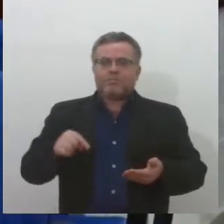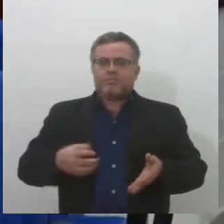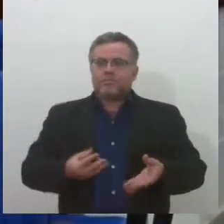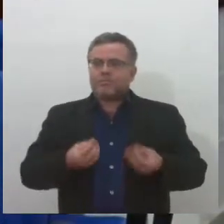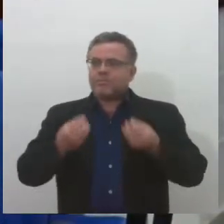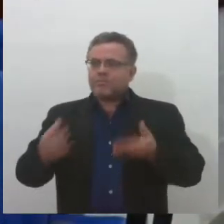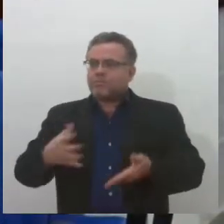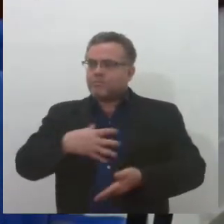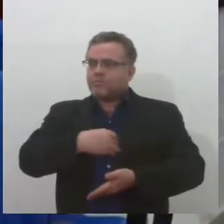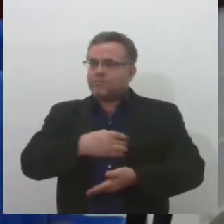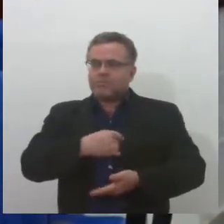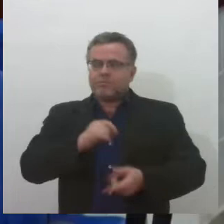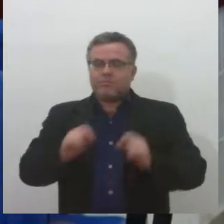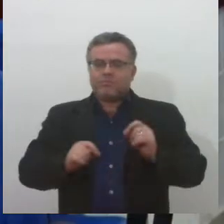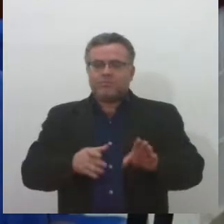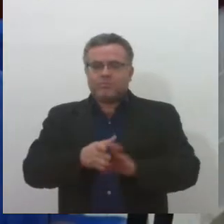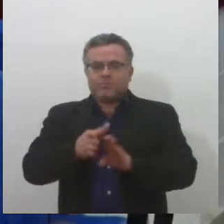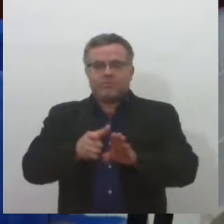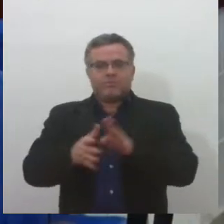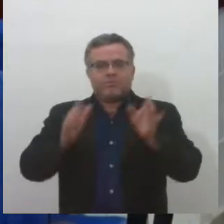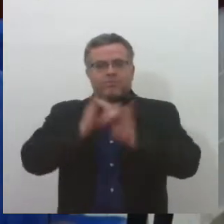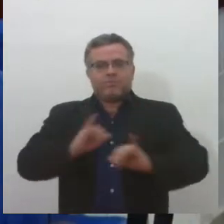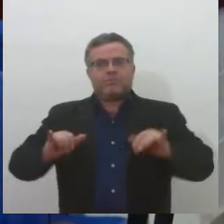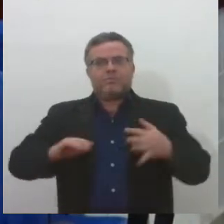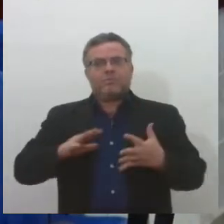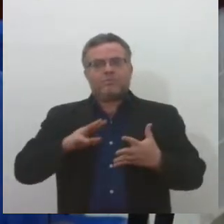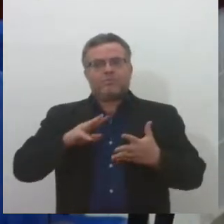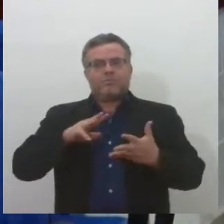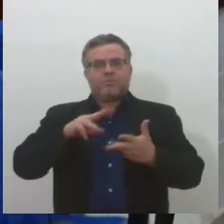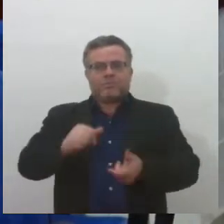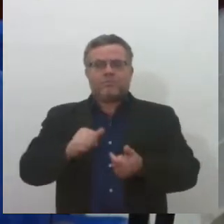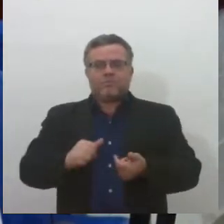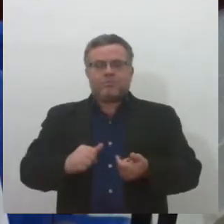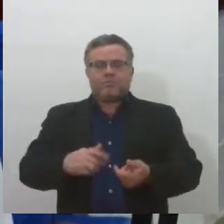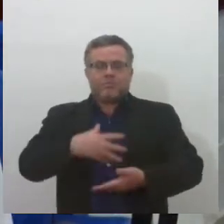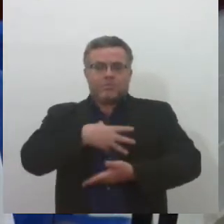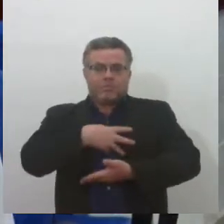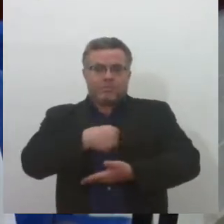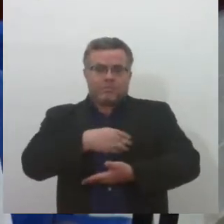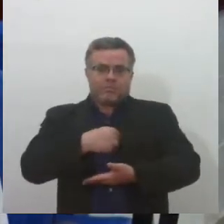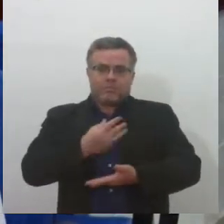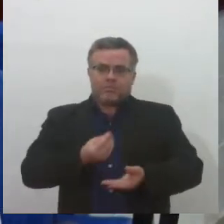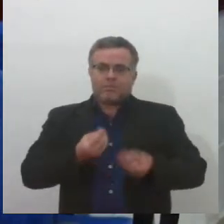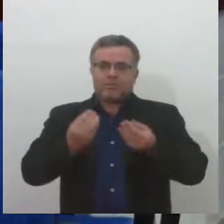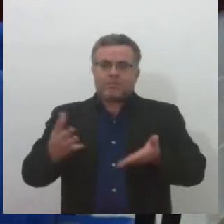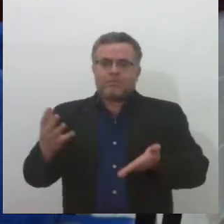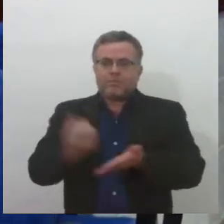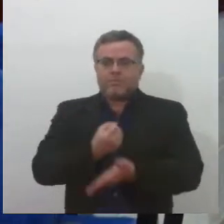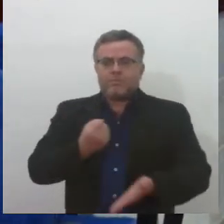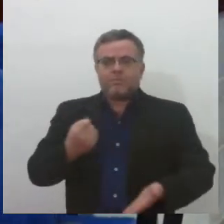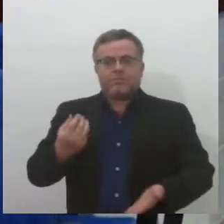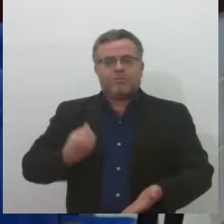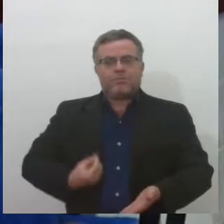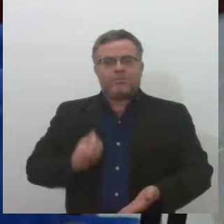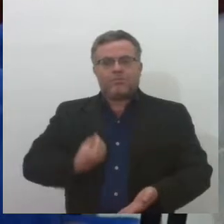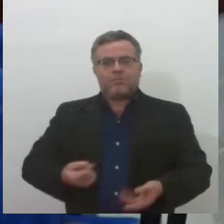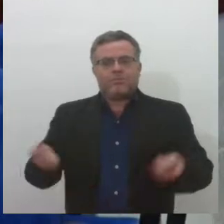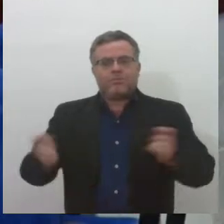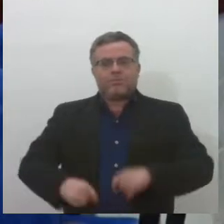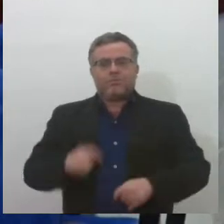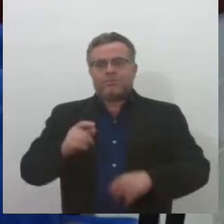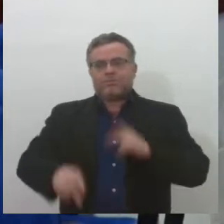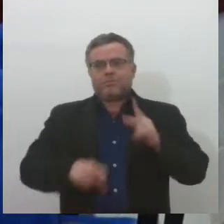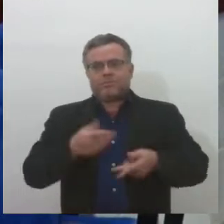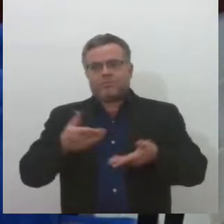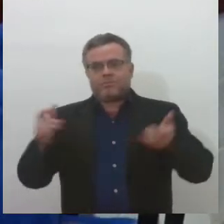orienta para a gente é uma Campanha Mundial que ele sabe que o leite humano é o leite que salva vidas então a rede sergipana que é